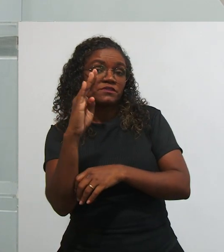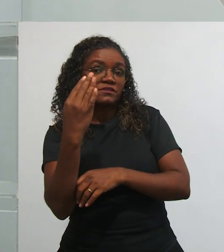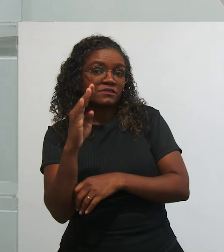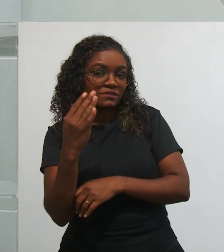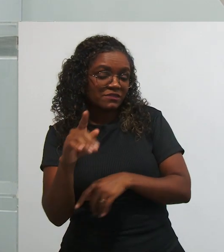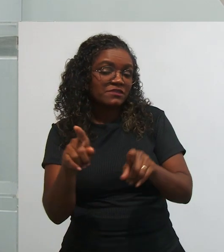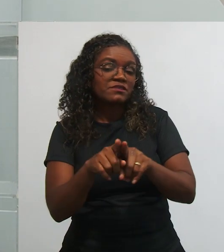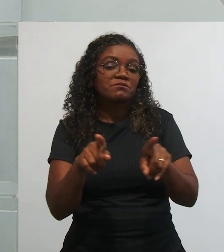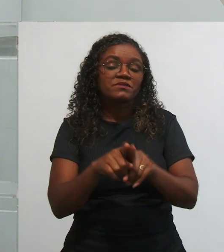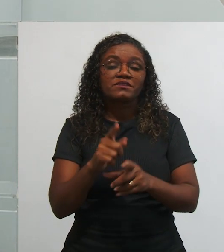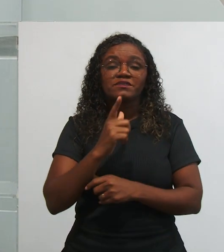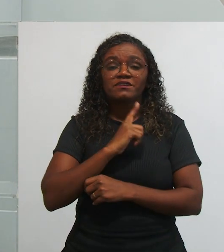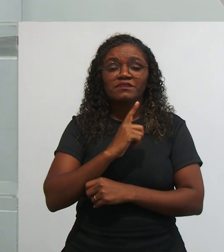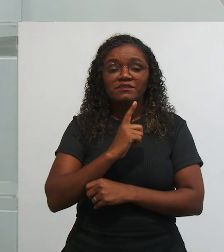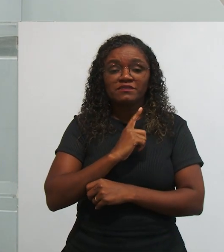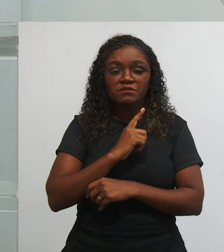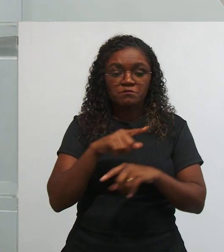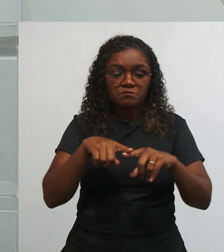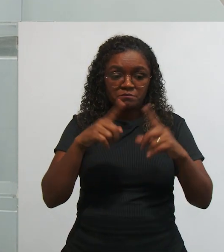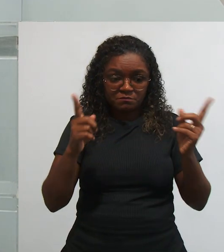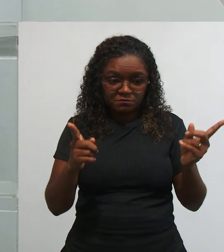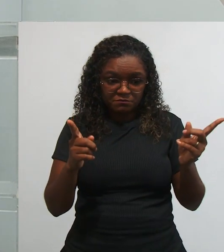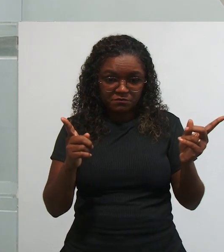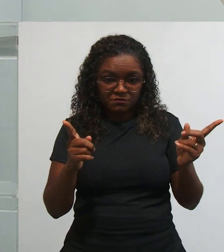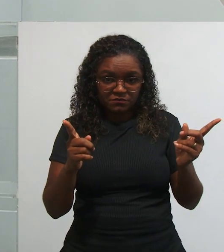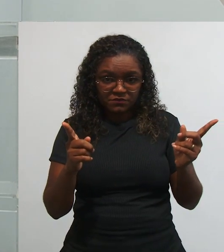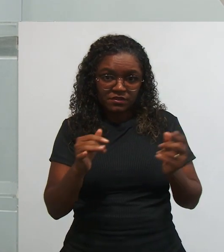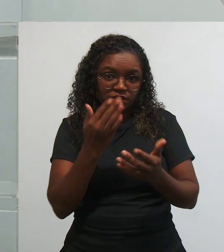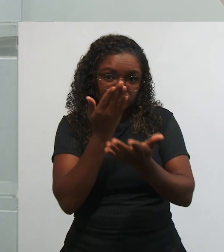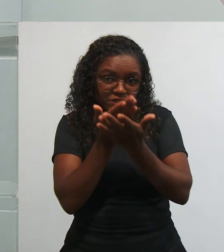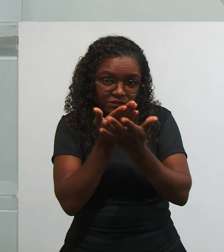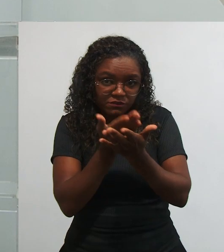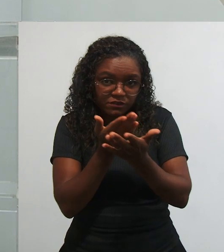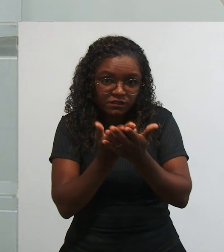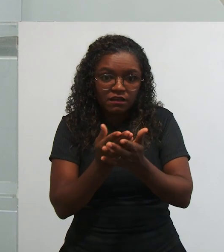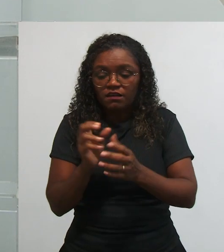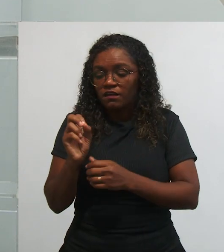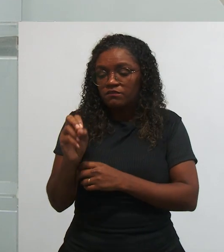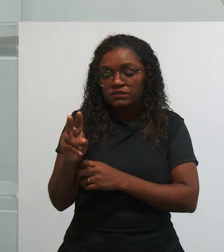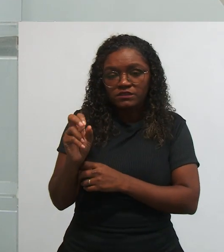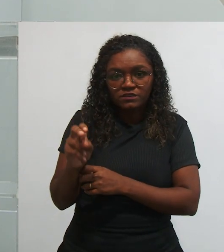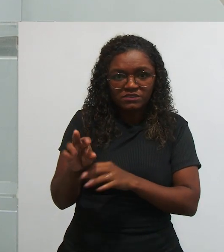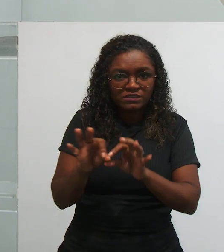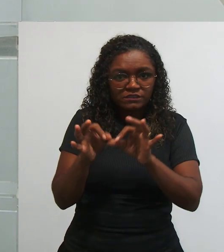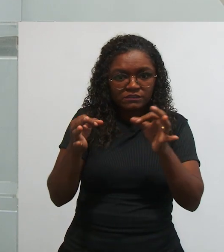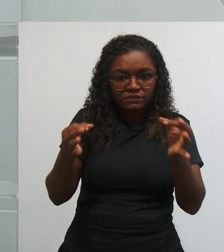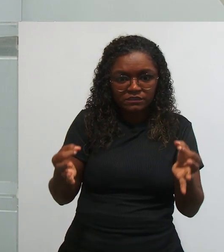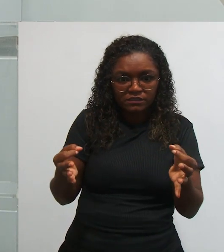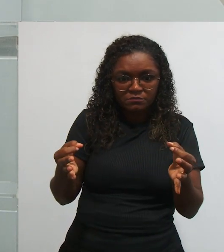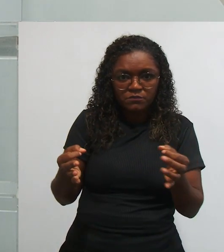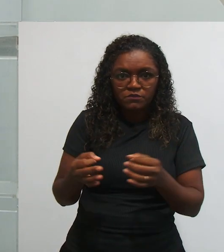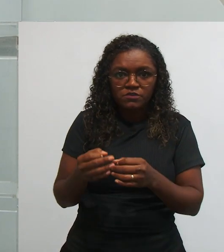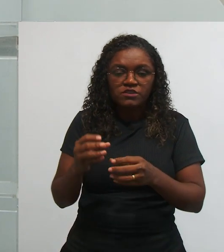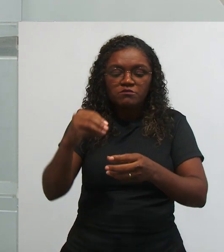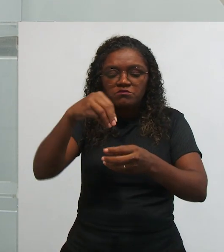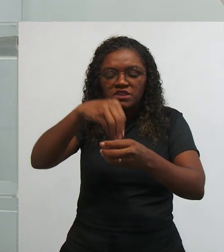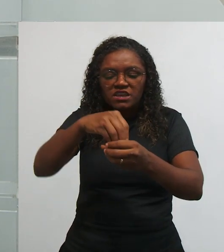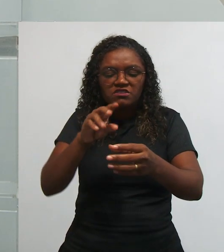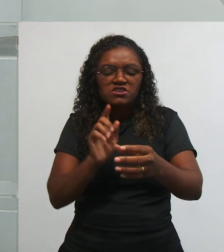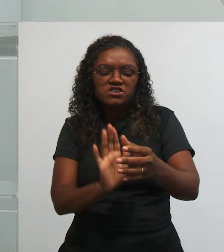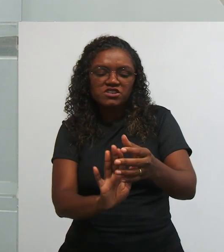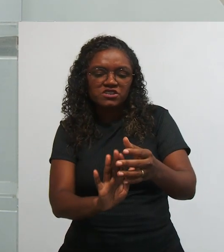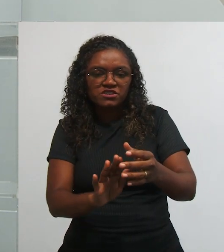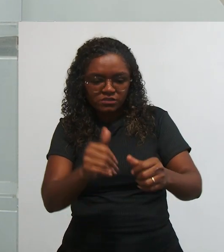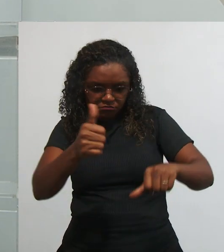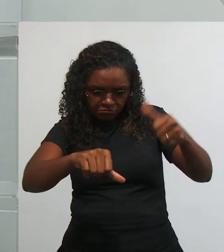elas estão nessa vertente. Não é possível você estudar o vírus apenas isolado ali